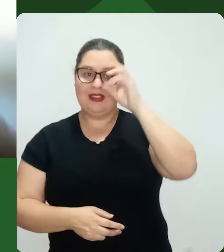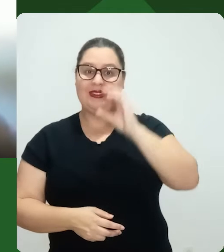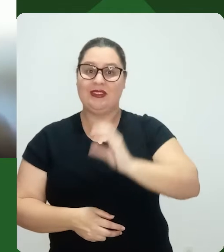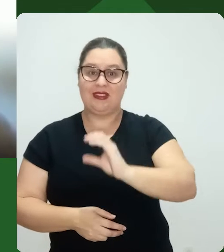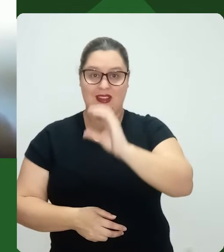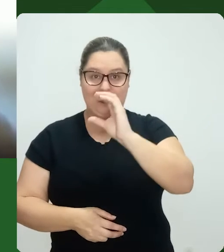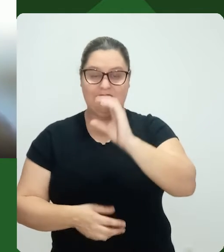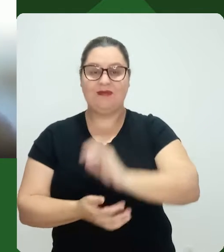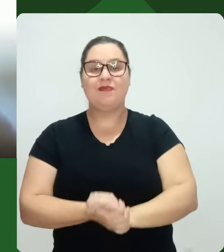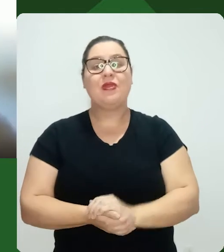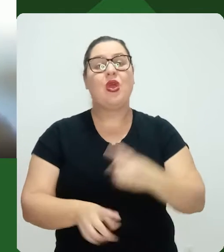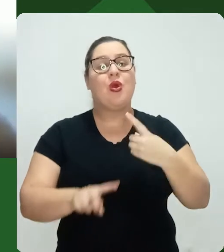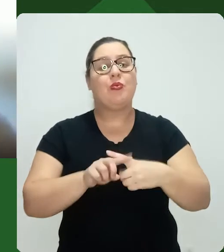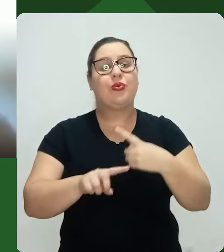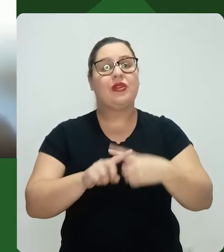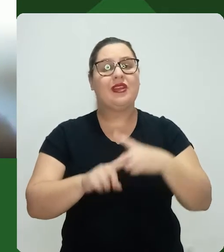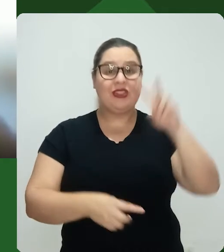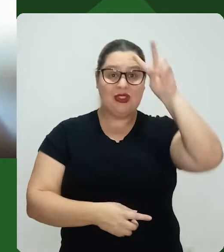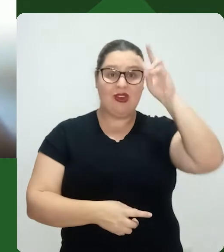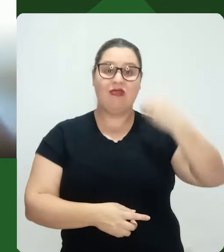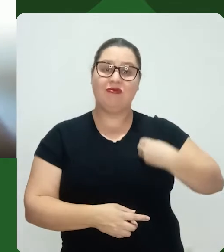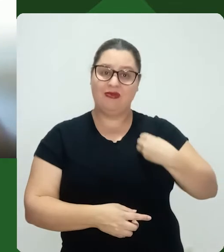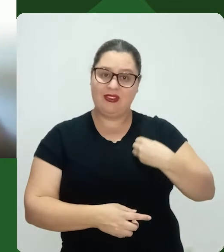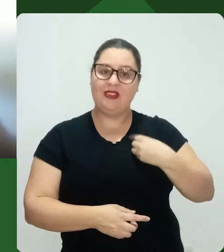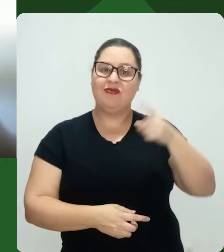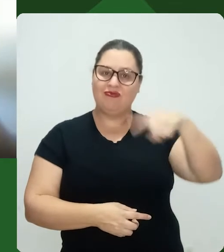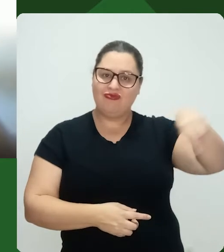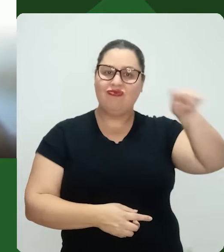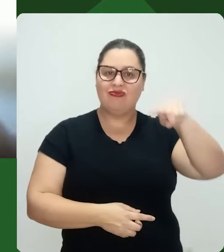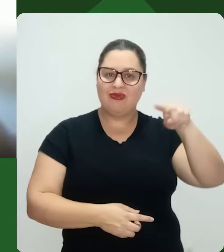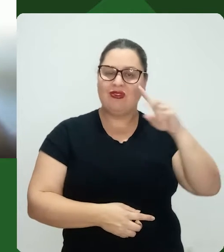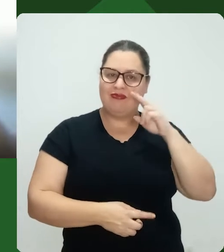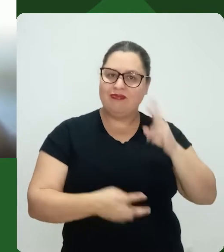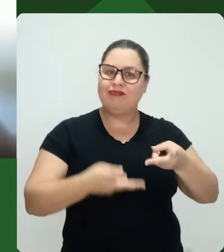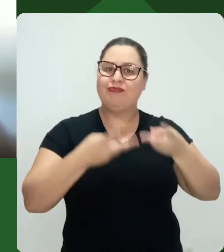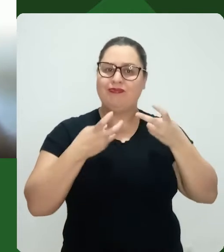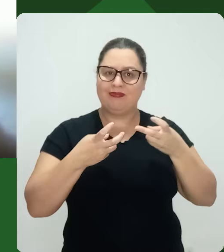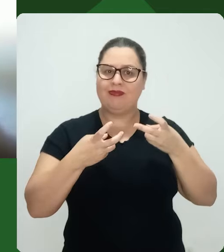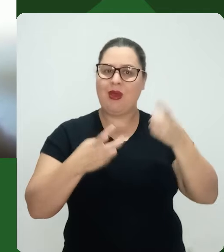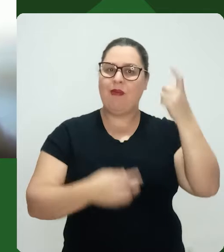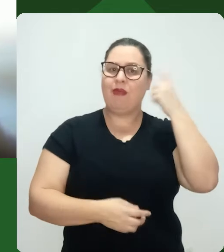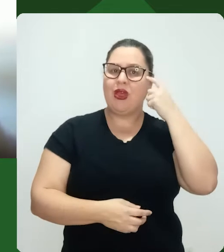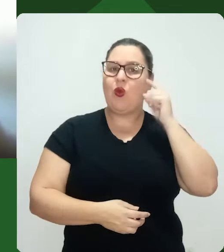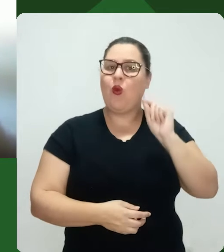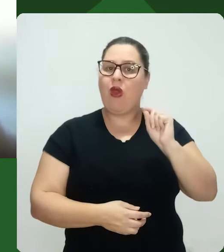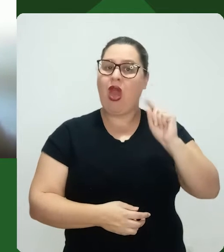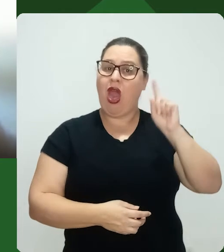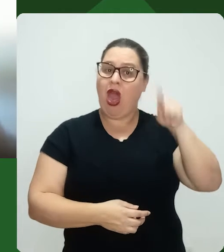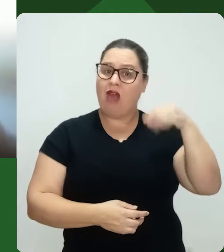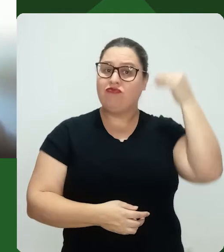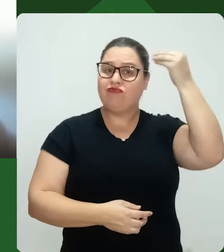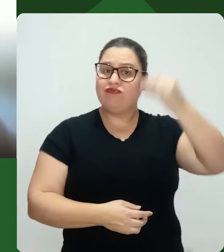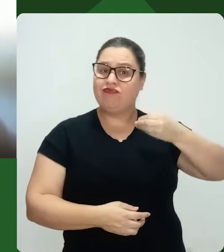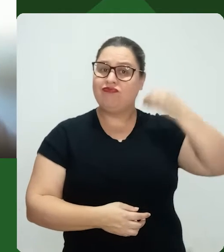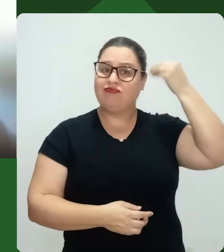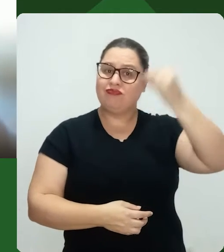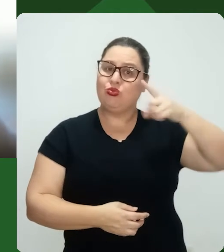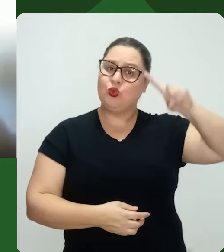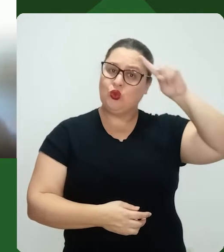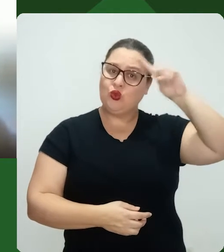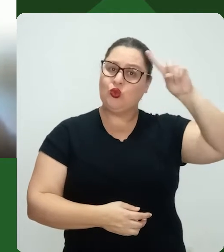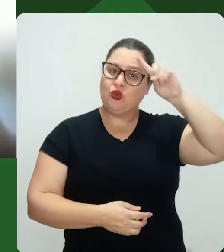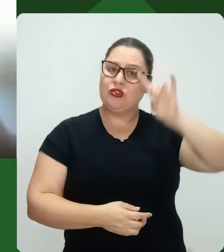entre história vivida e história e ciência. Porque história vivida, como todo mundo já, né, quando ouve essa pergunta já